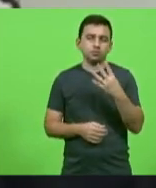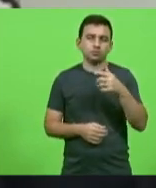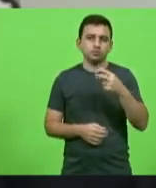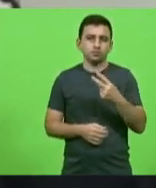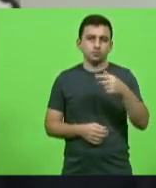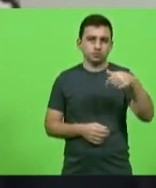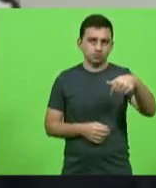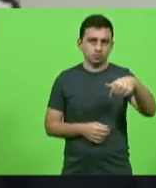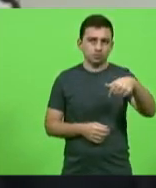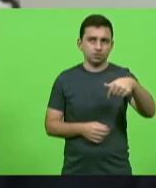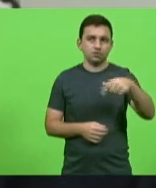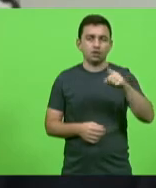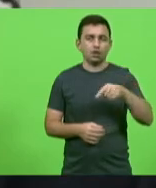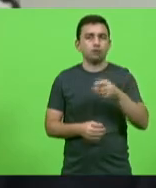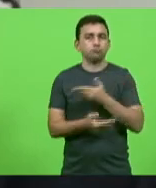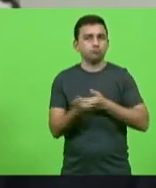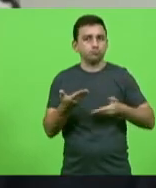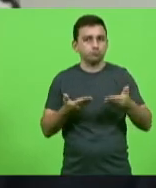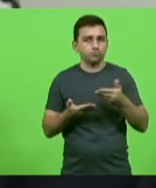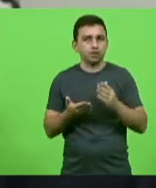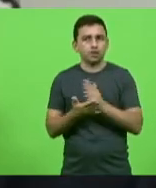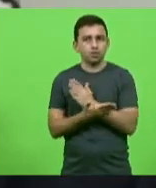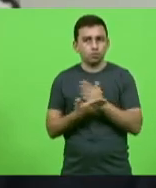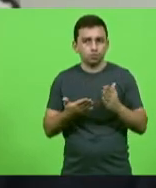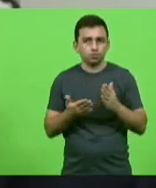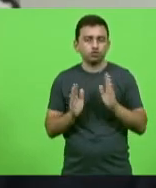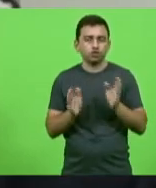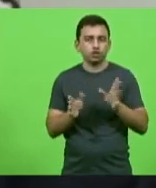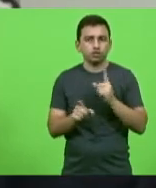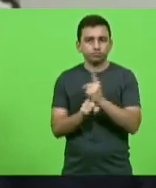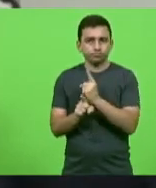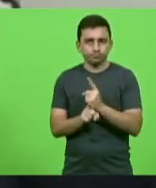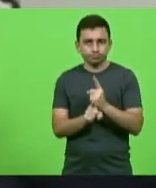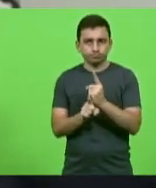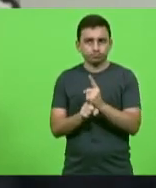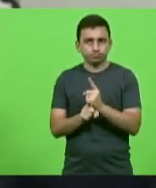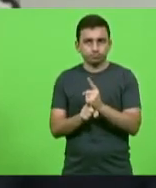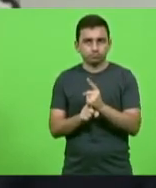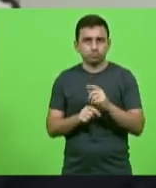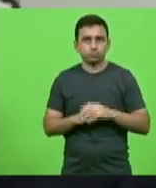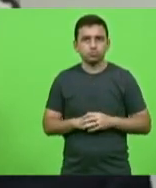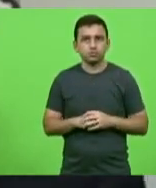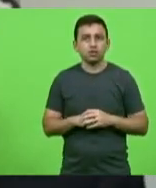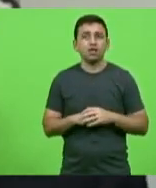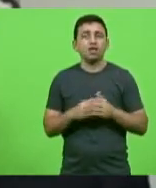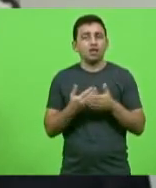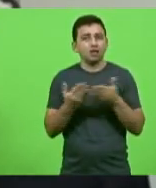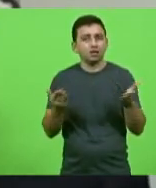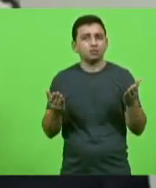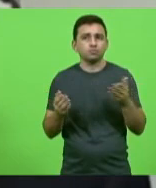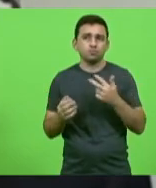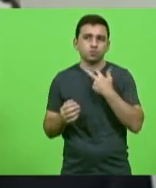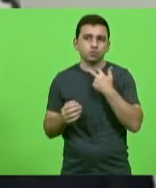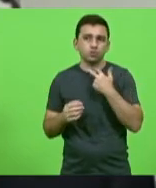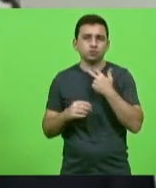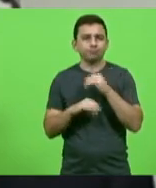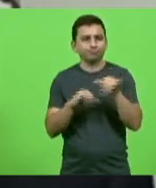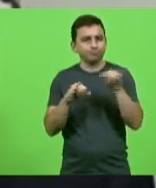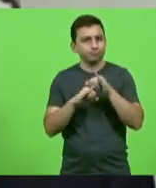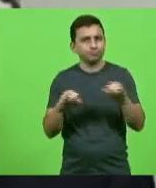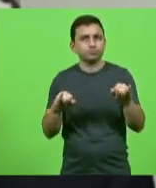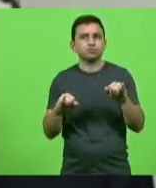acerca de eventual compartilhamento de evidências ali apuradas que a seu juízo não viessem prejudicar a